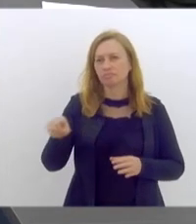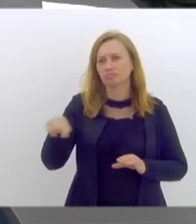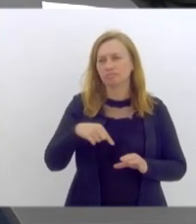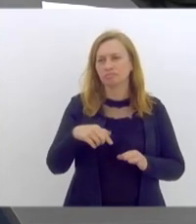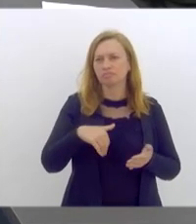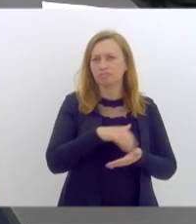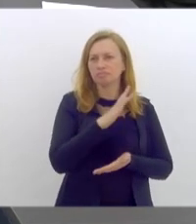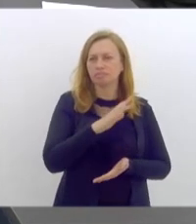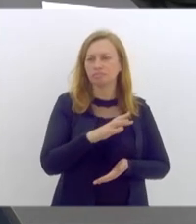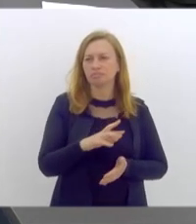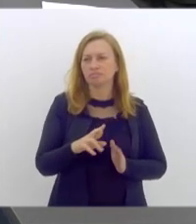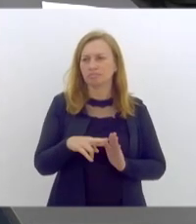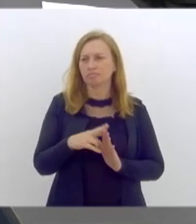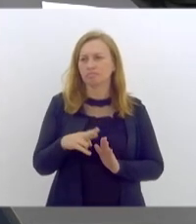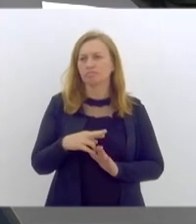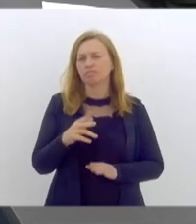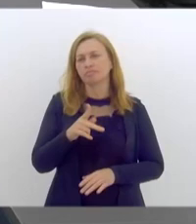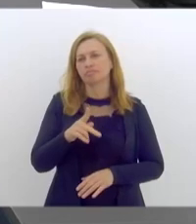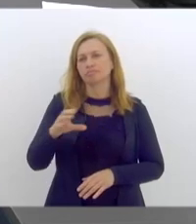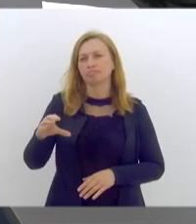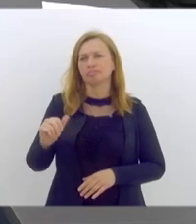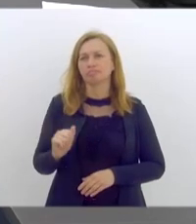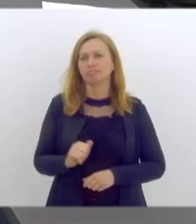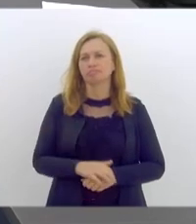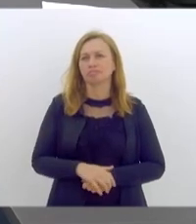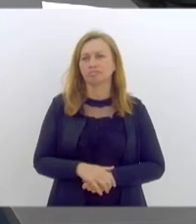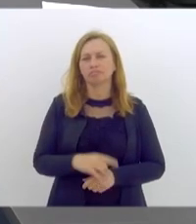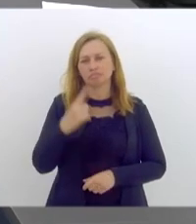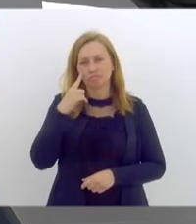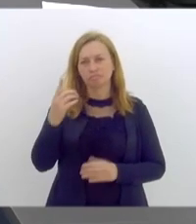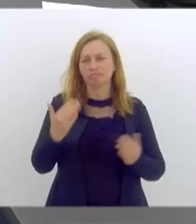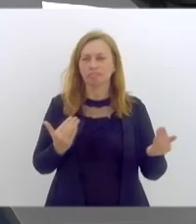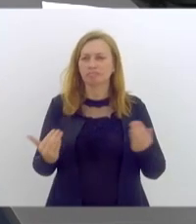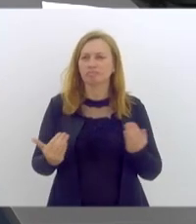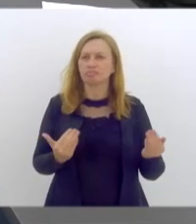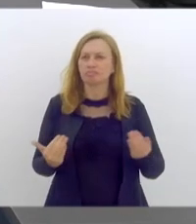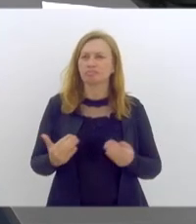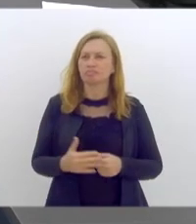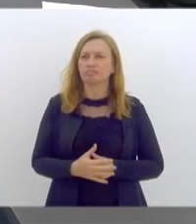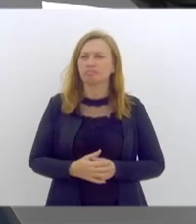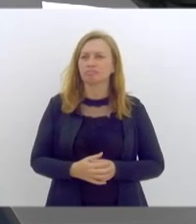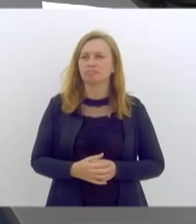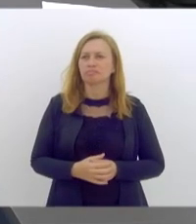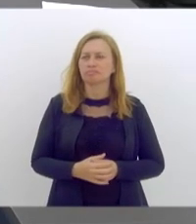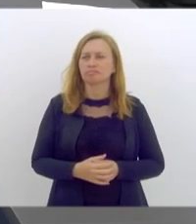na revisão do PPA só vê lá com comparado com